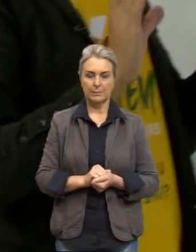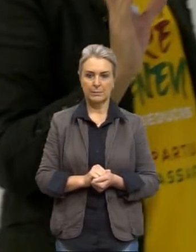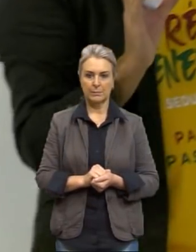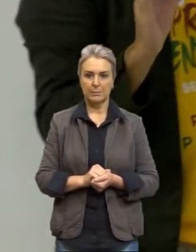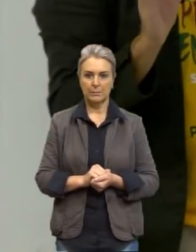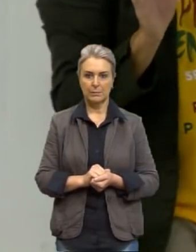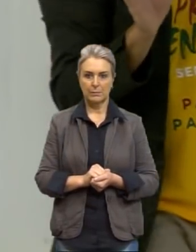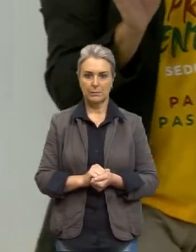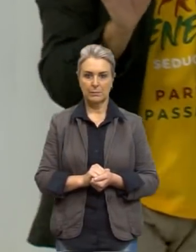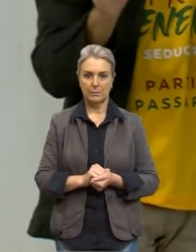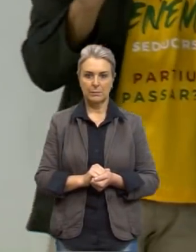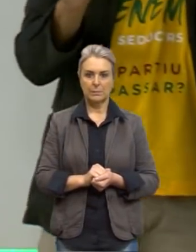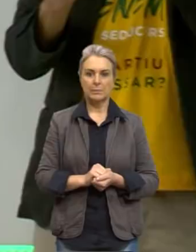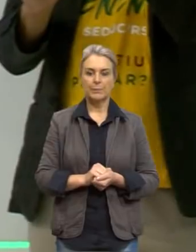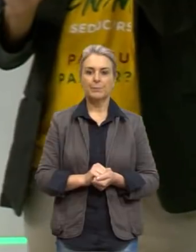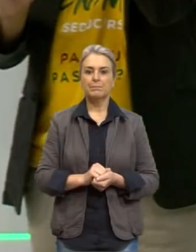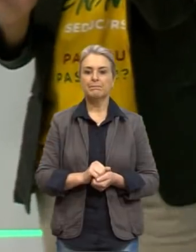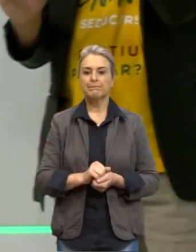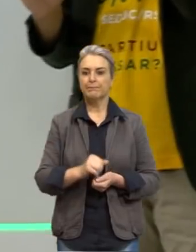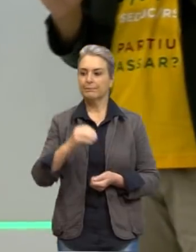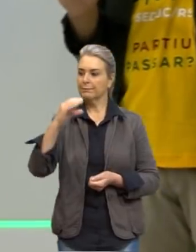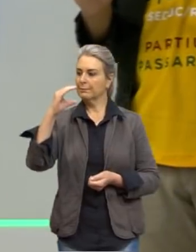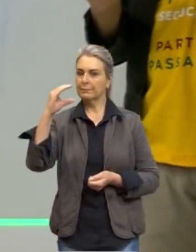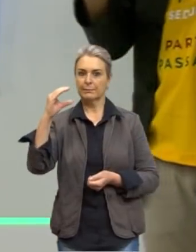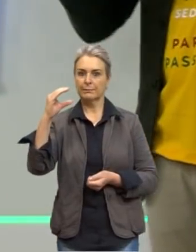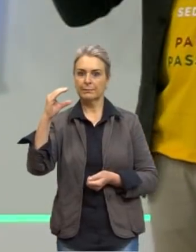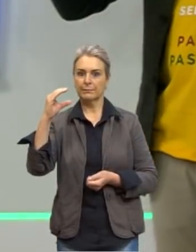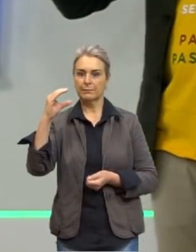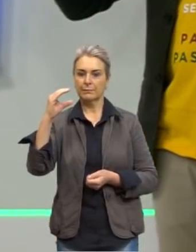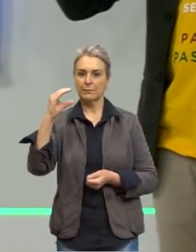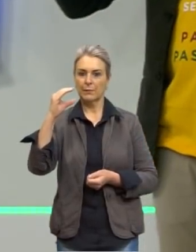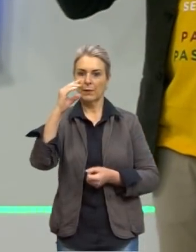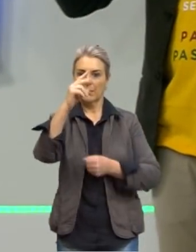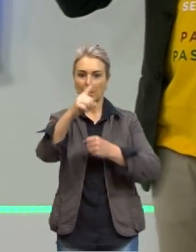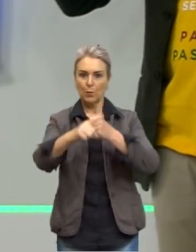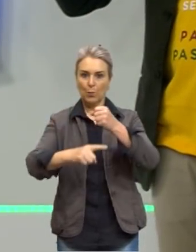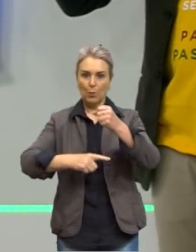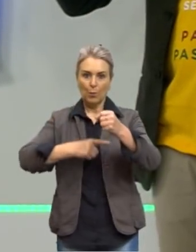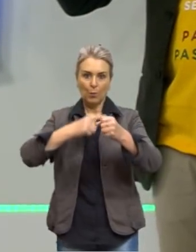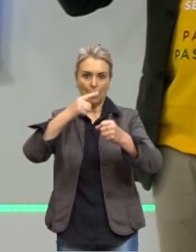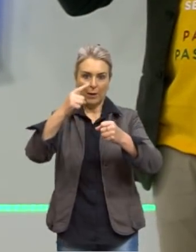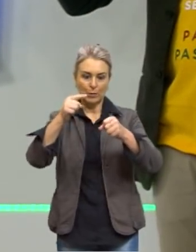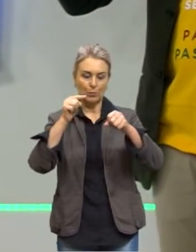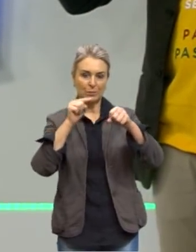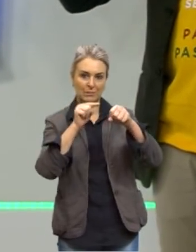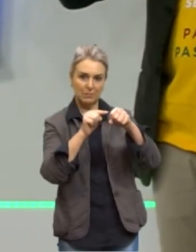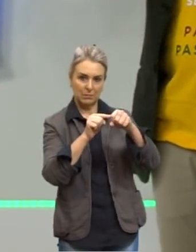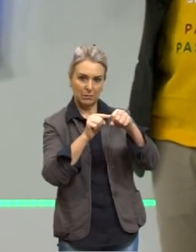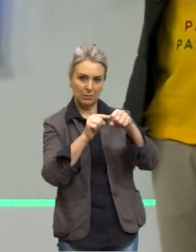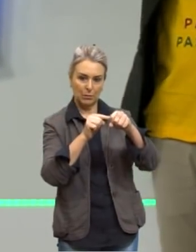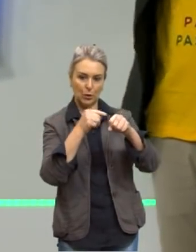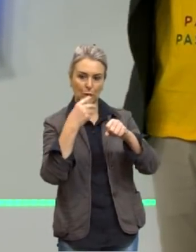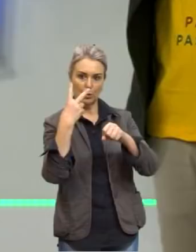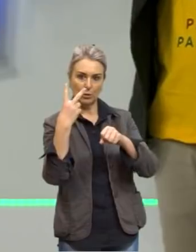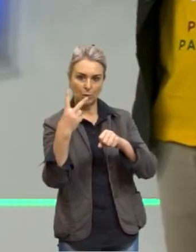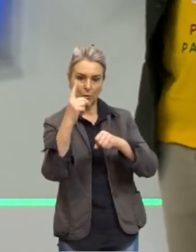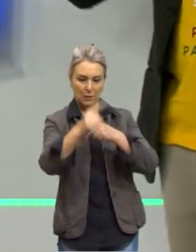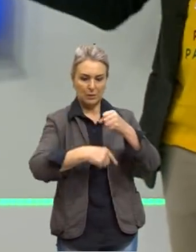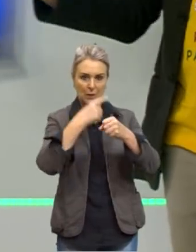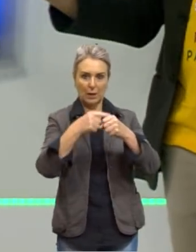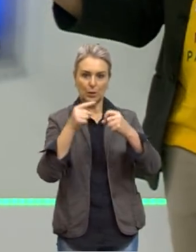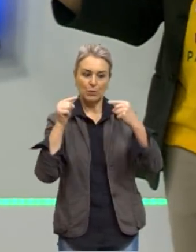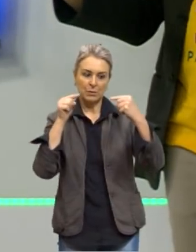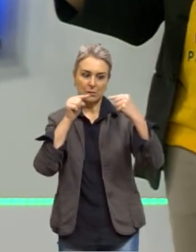nesse caso aqui como eu tenho carbono como um átomo central e apenas dois átomos ligados qual é a maior